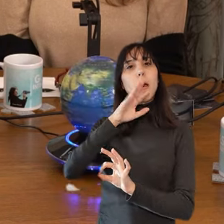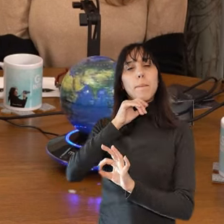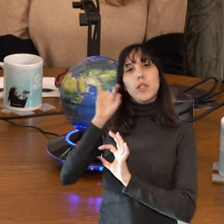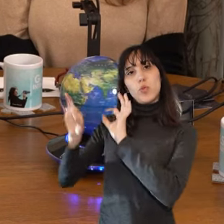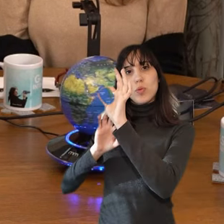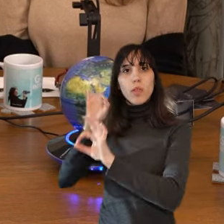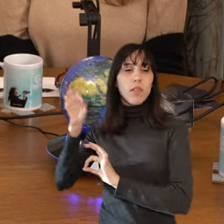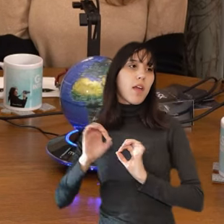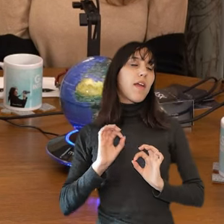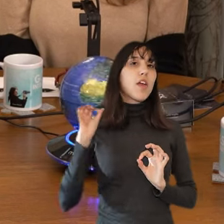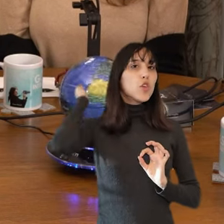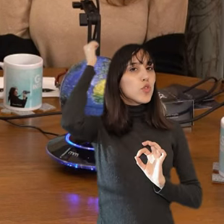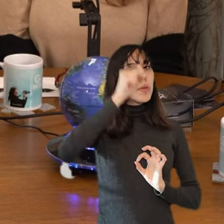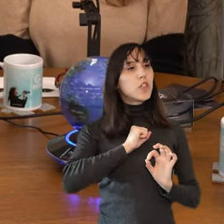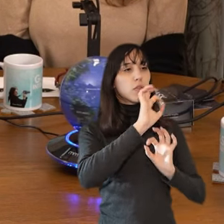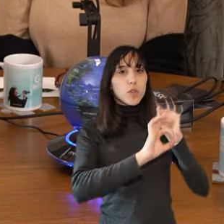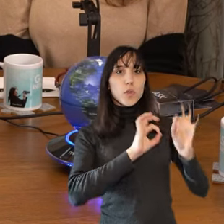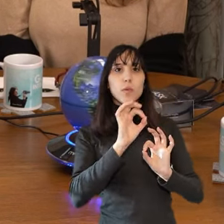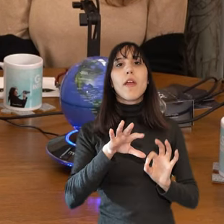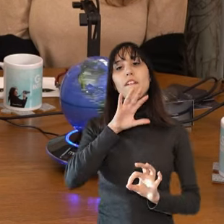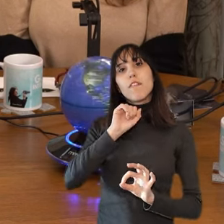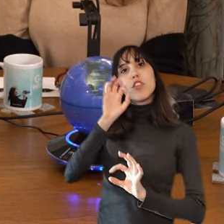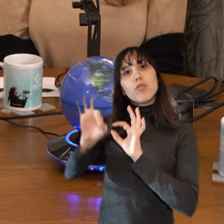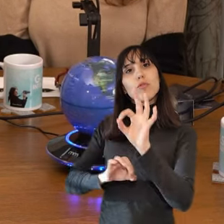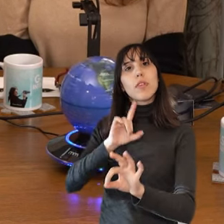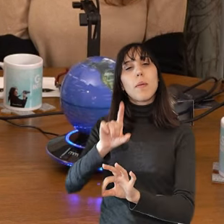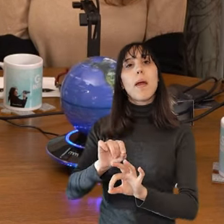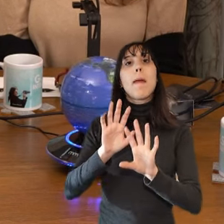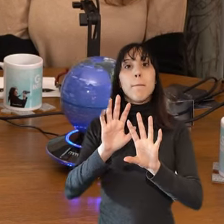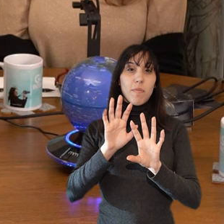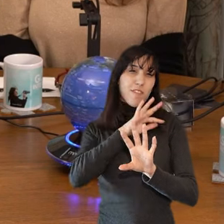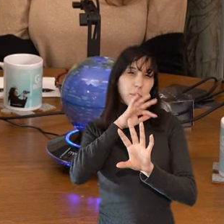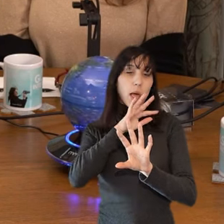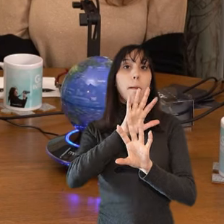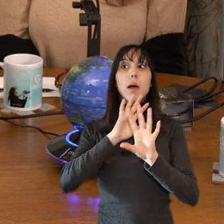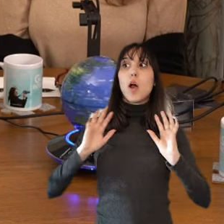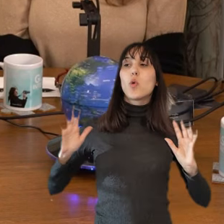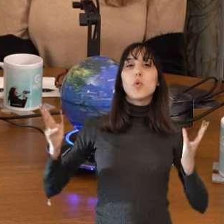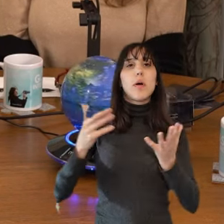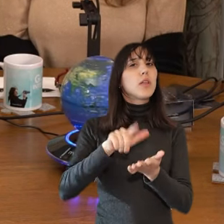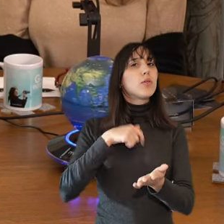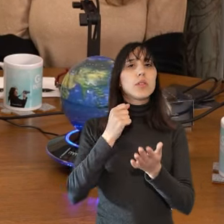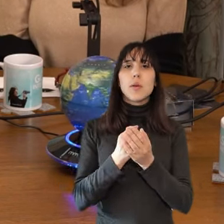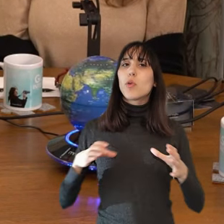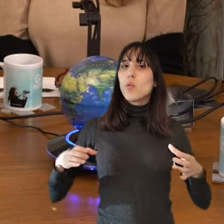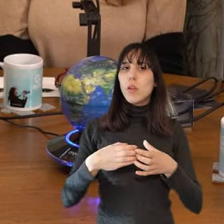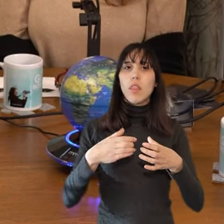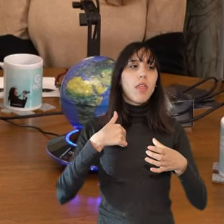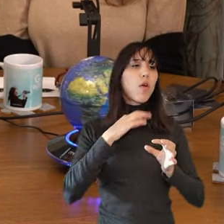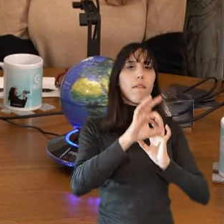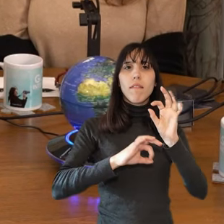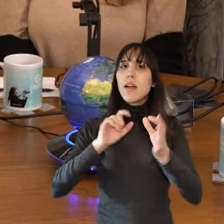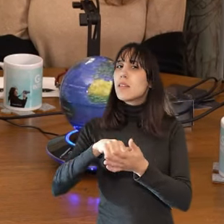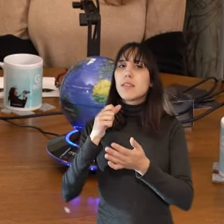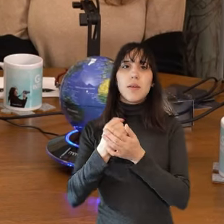dos meus sobrinhos cui dos meus filhos mas isto no âmbito familiar mas num âmbito Global também sempre servi a comunidade sempre fiz trabalho de voluntariado